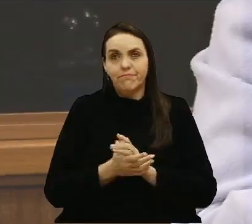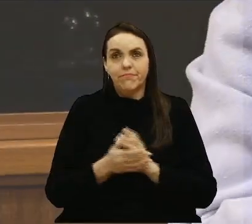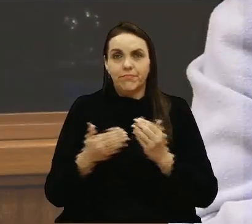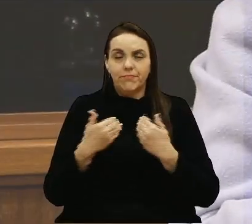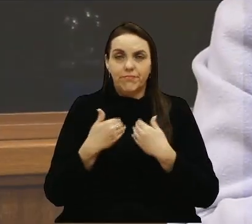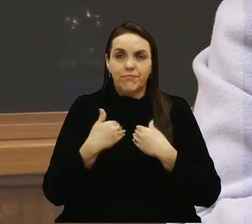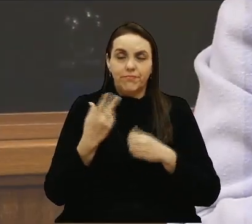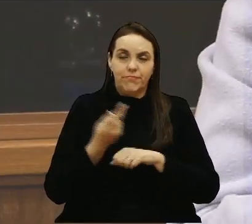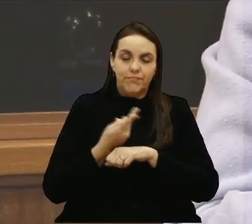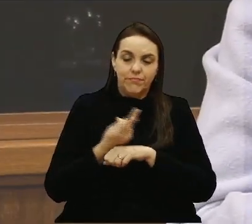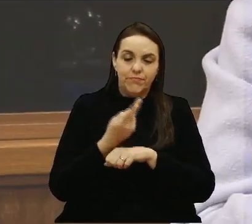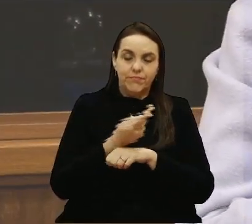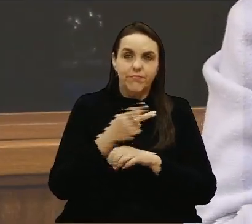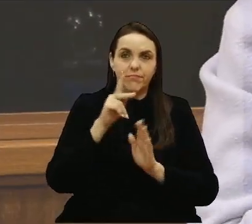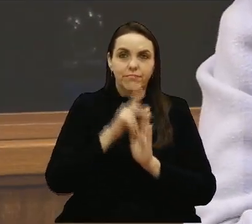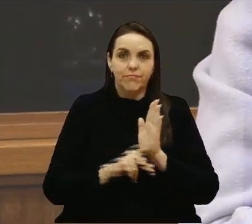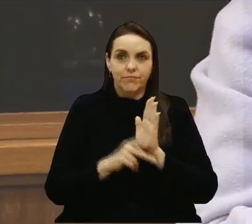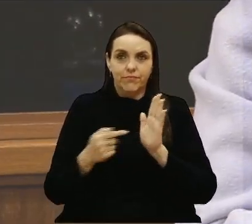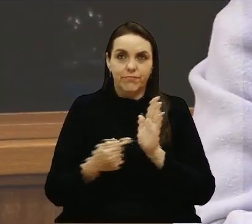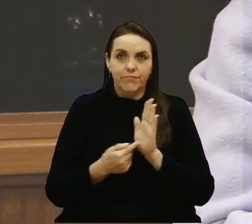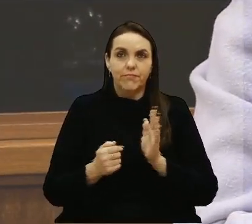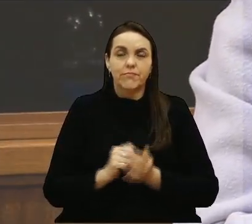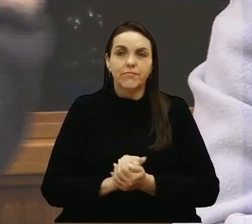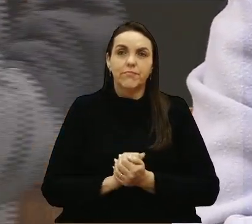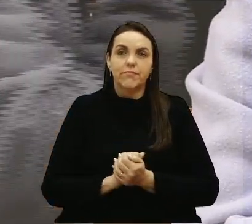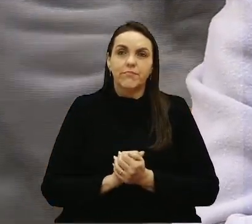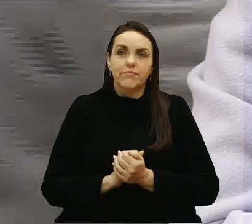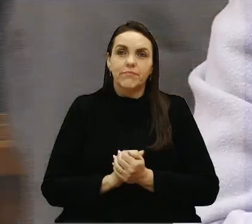estava procurando aqui no projeto,